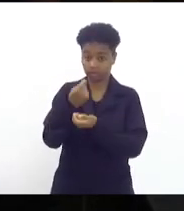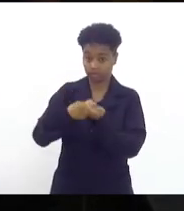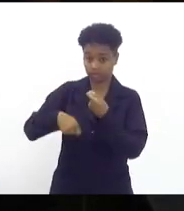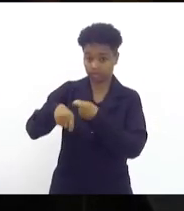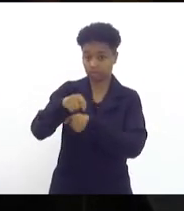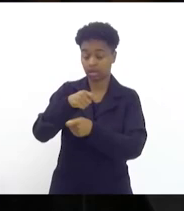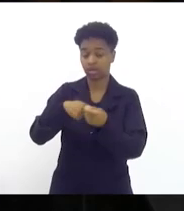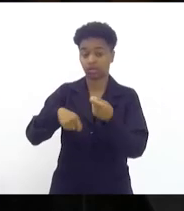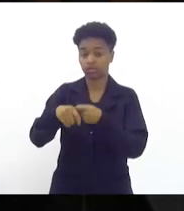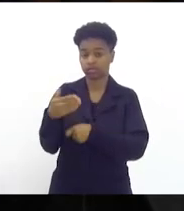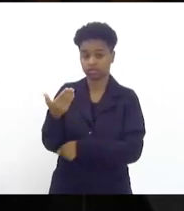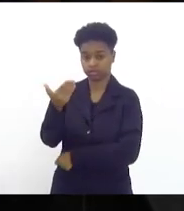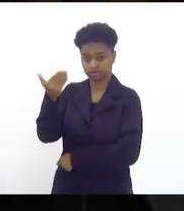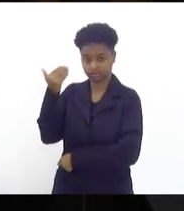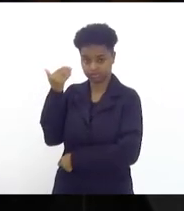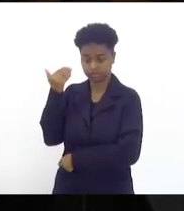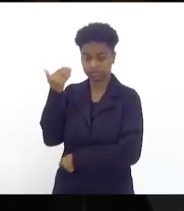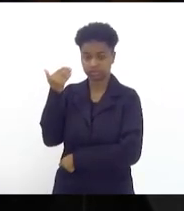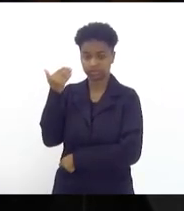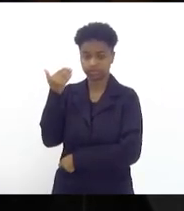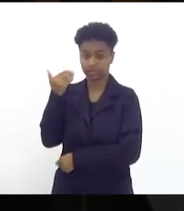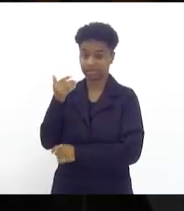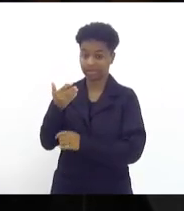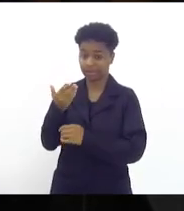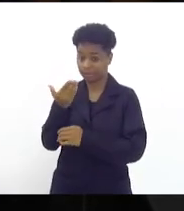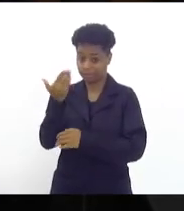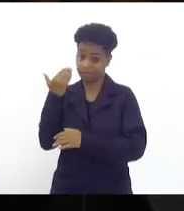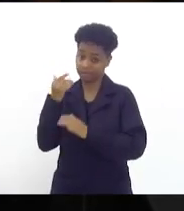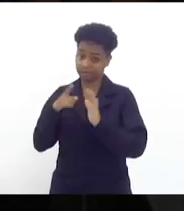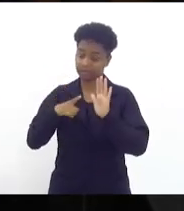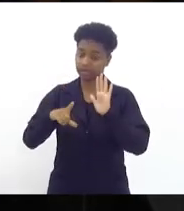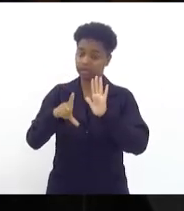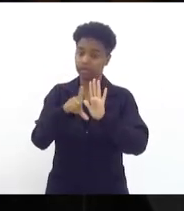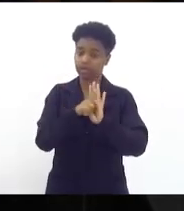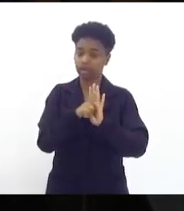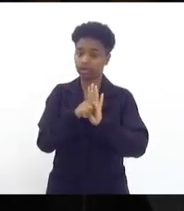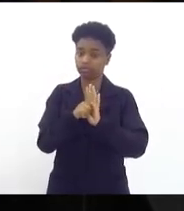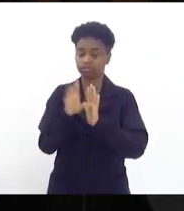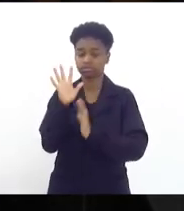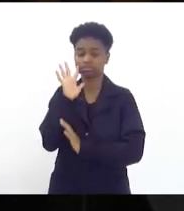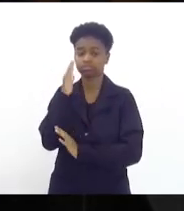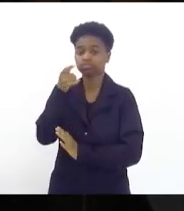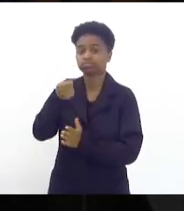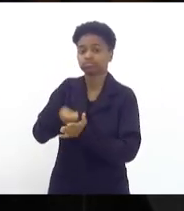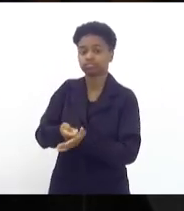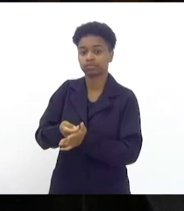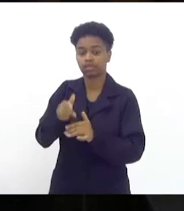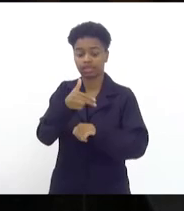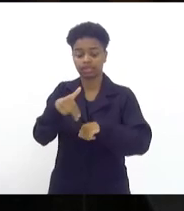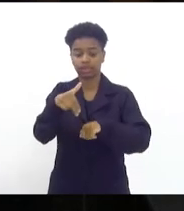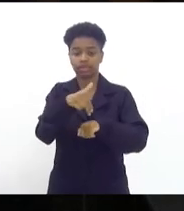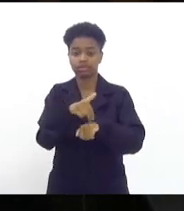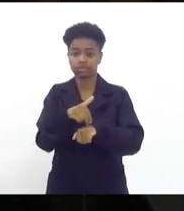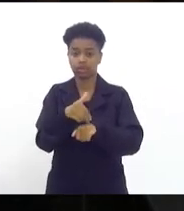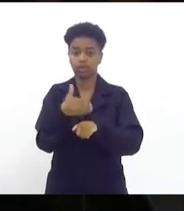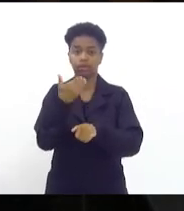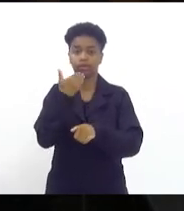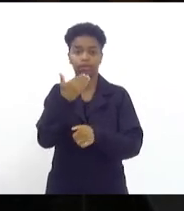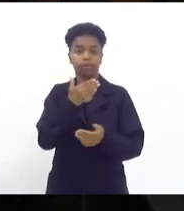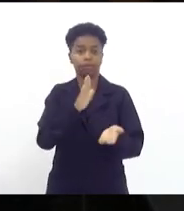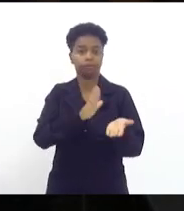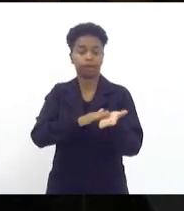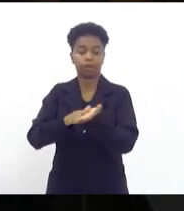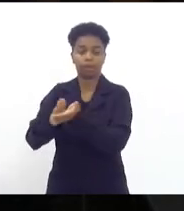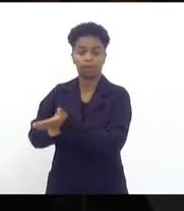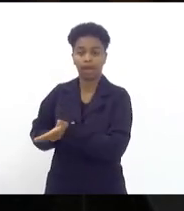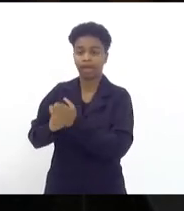aquela época por lei foi definido que a união ia cobrar dos Estados